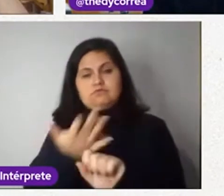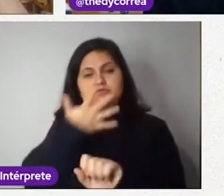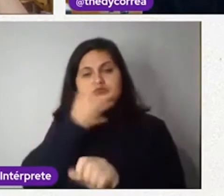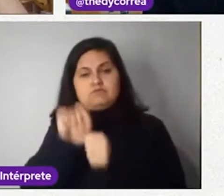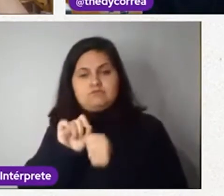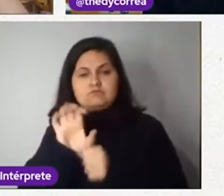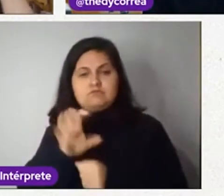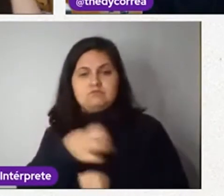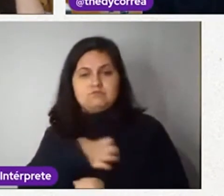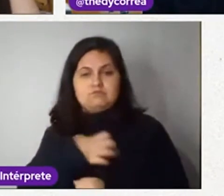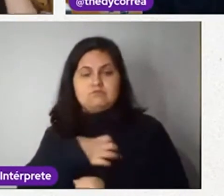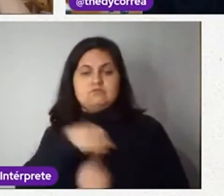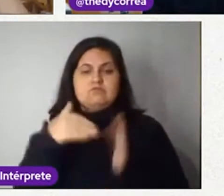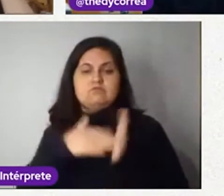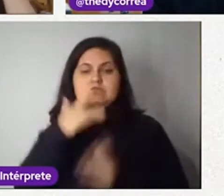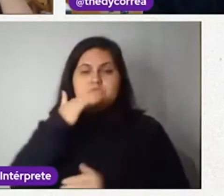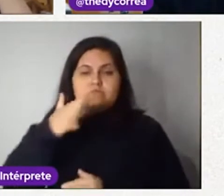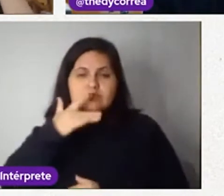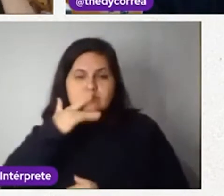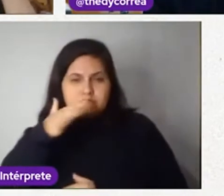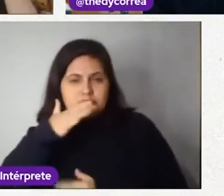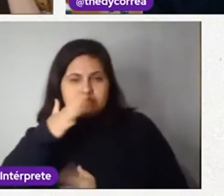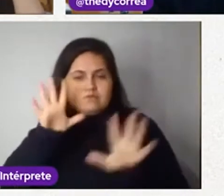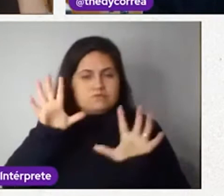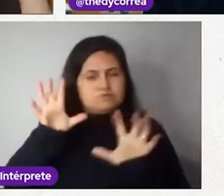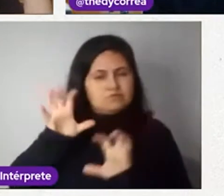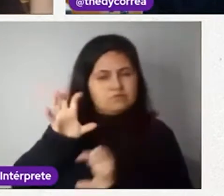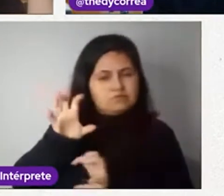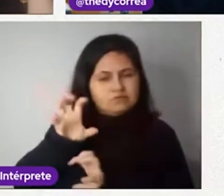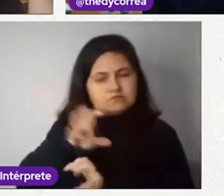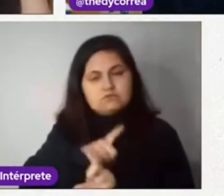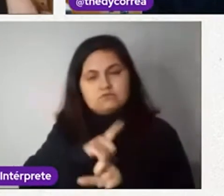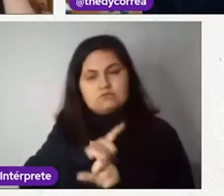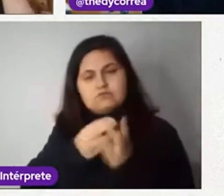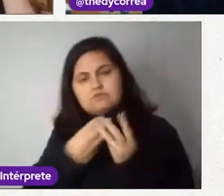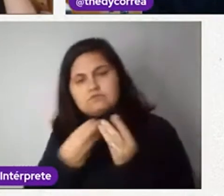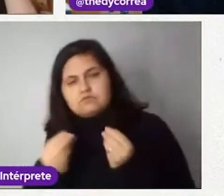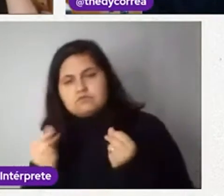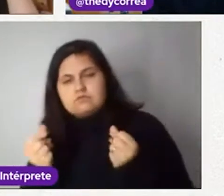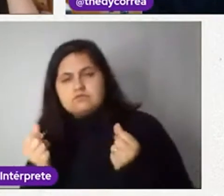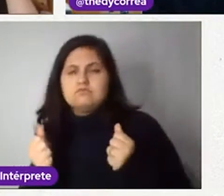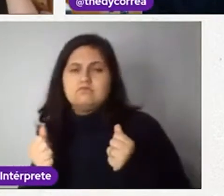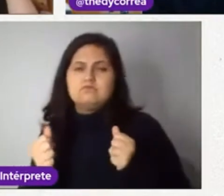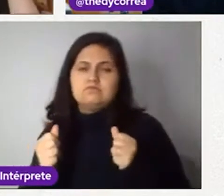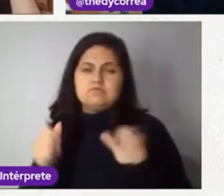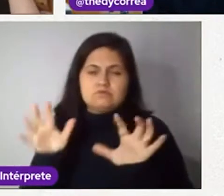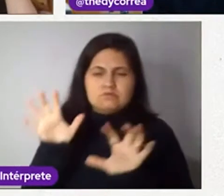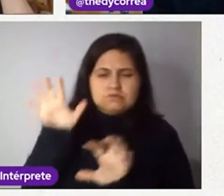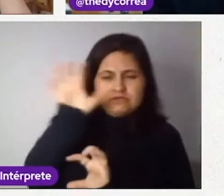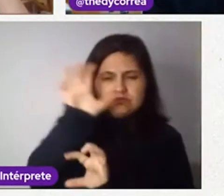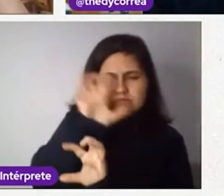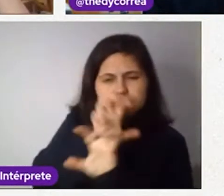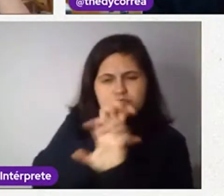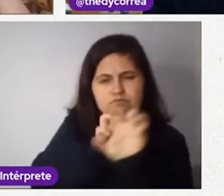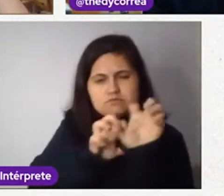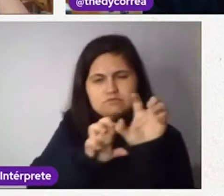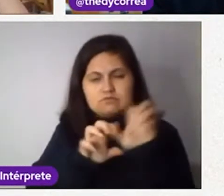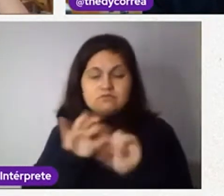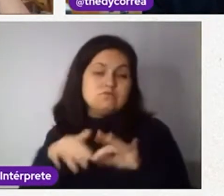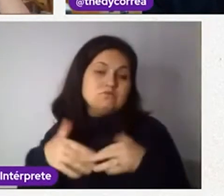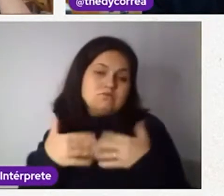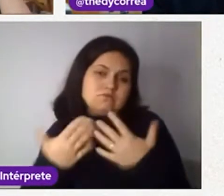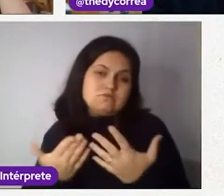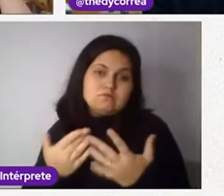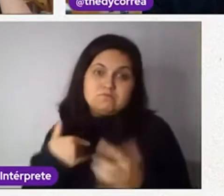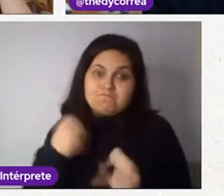sentido. Até as cores, né? Tem umas cores um pouco mais sombrias e tal. Então, tô